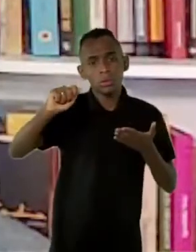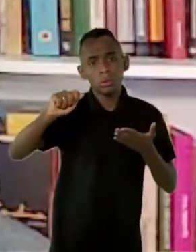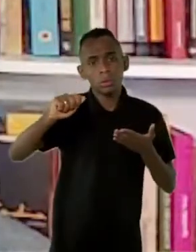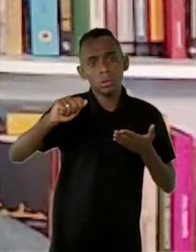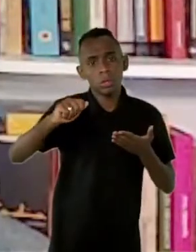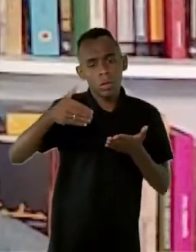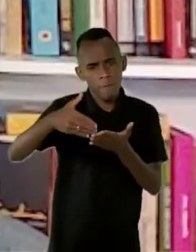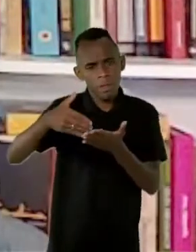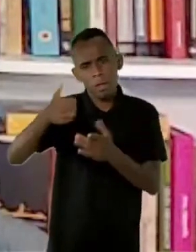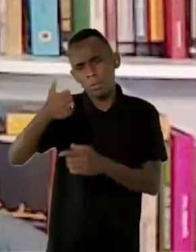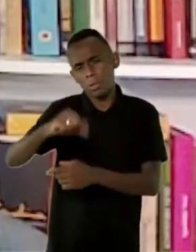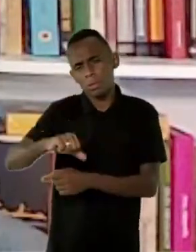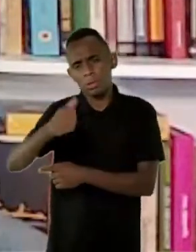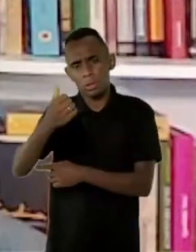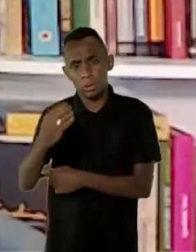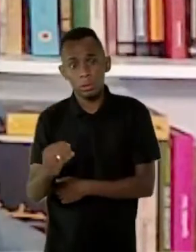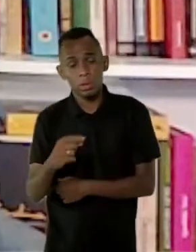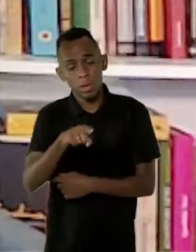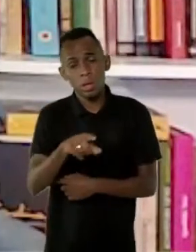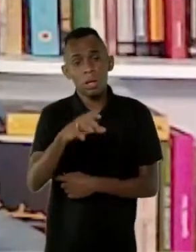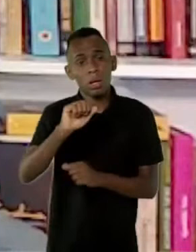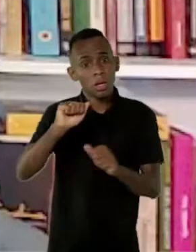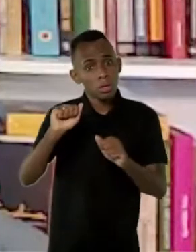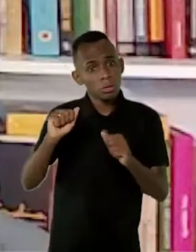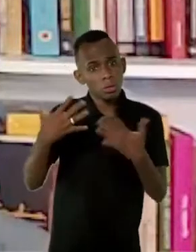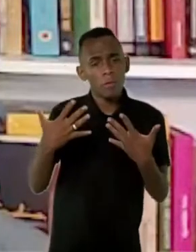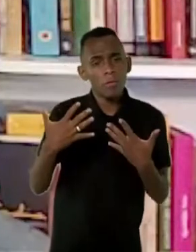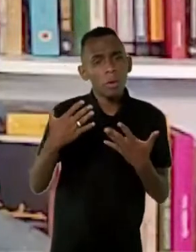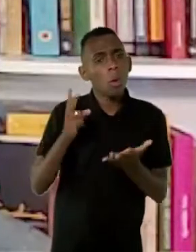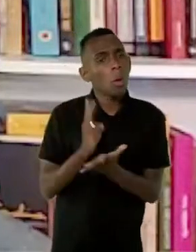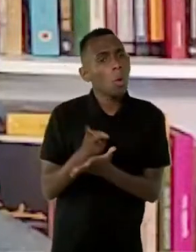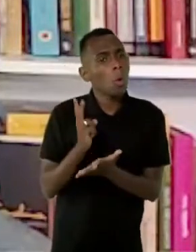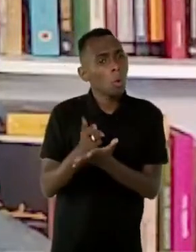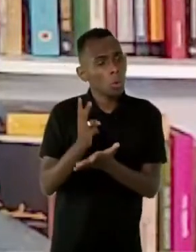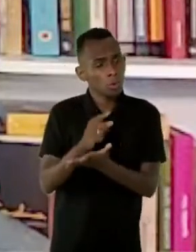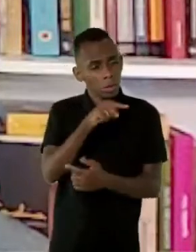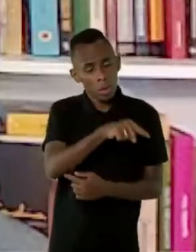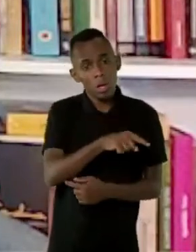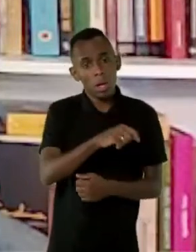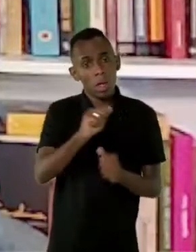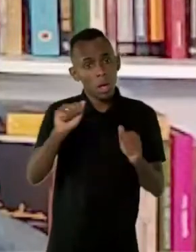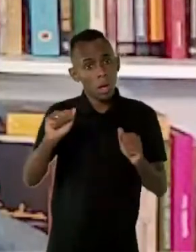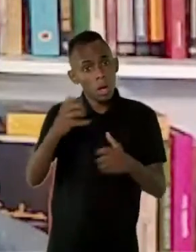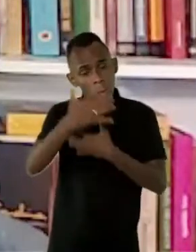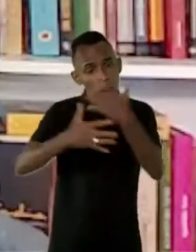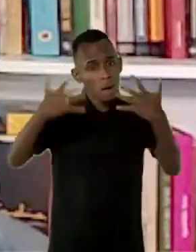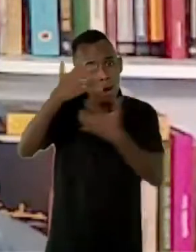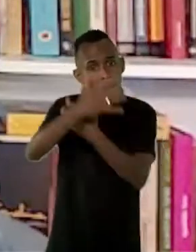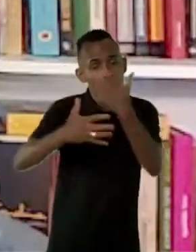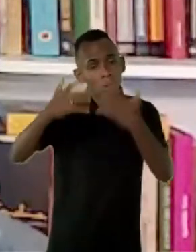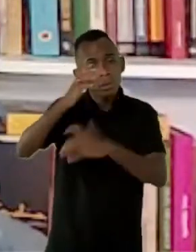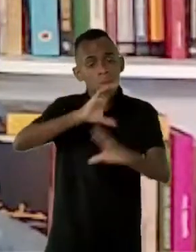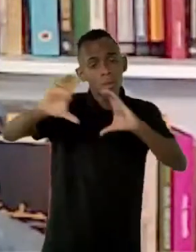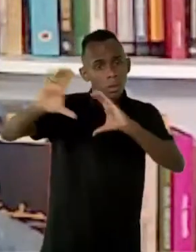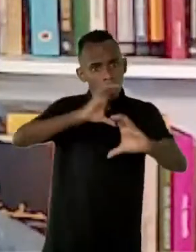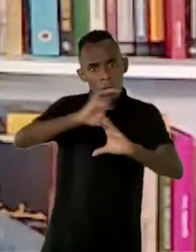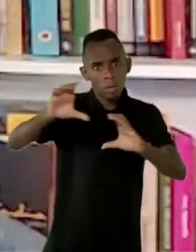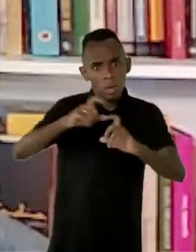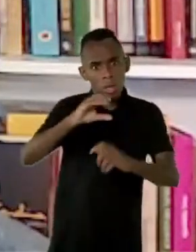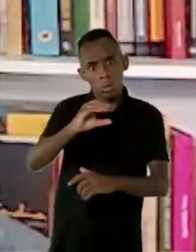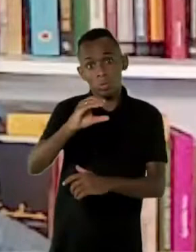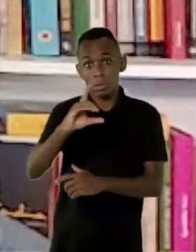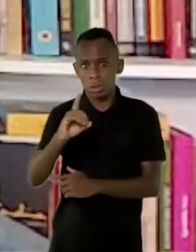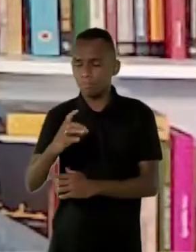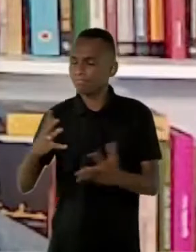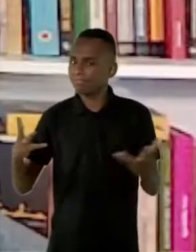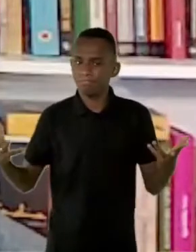de 60. Aí ele resolveu, então, levar adiante a ideia da Carolina cantora. E aí fizeram um disco muito legal, né,